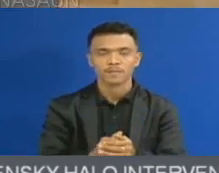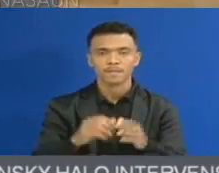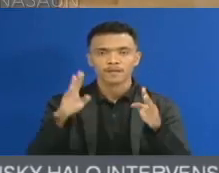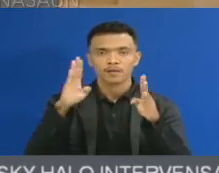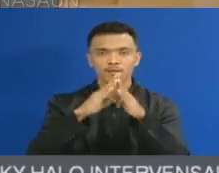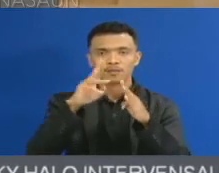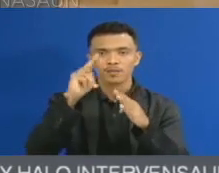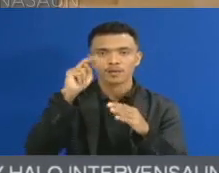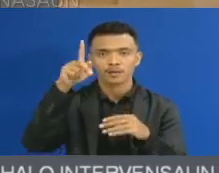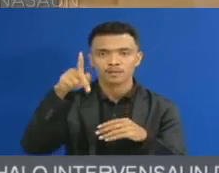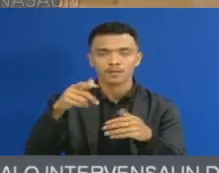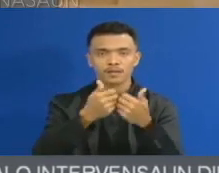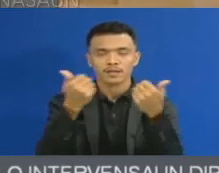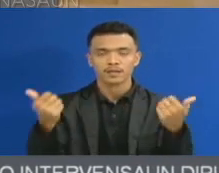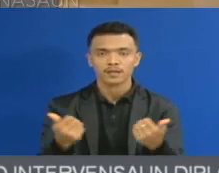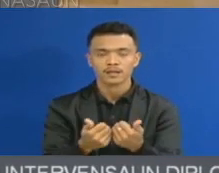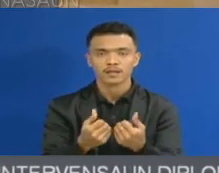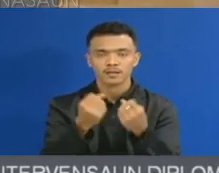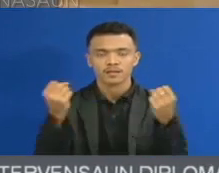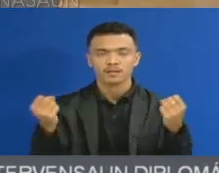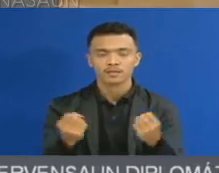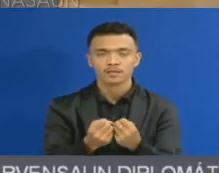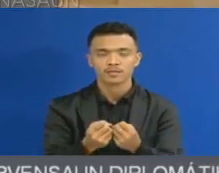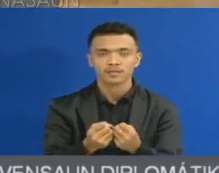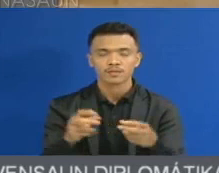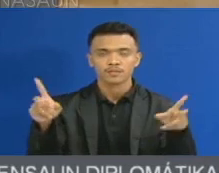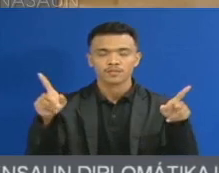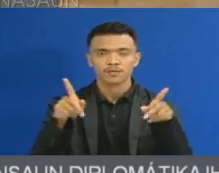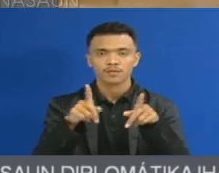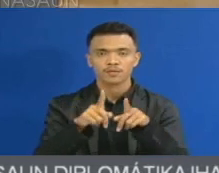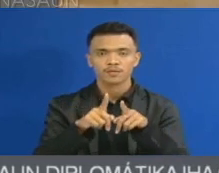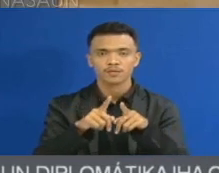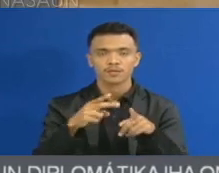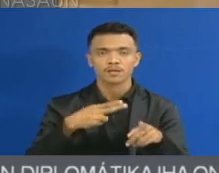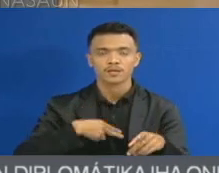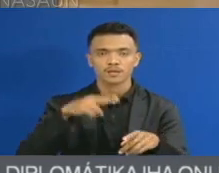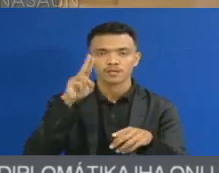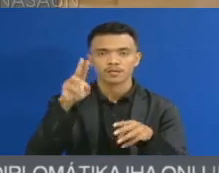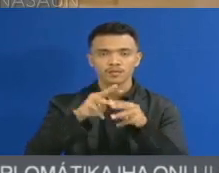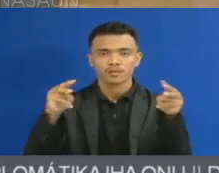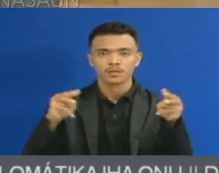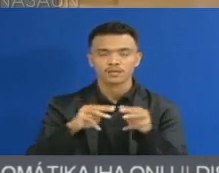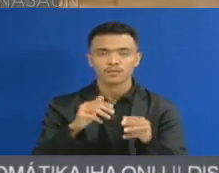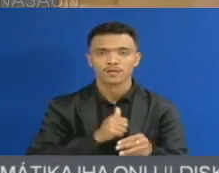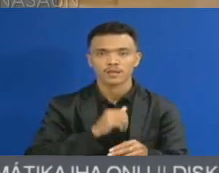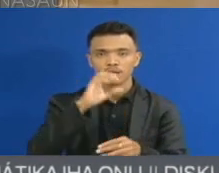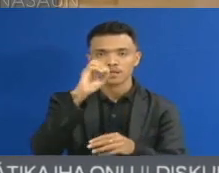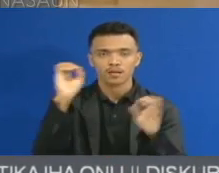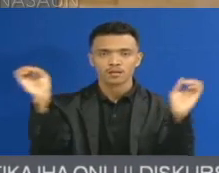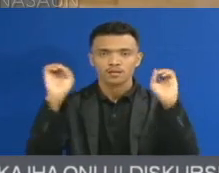Uma na Roma Mbapovo e aldeia Ailora Suco Forro Ailico, posto administrativo Hatuú do município Ainaru, lá